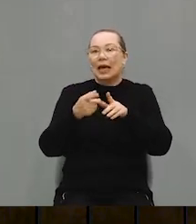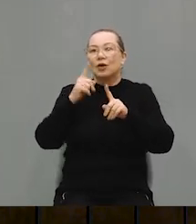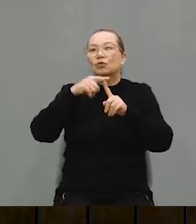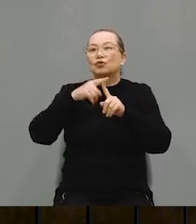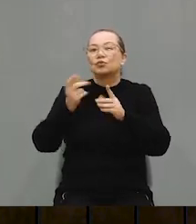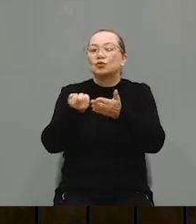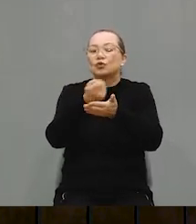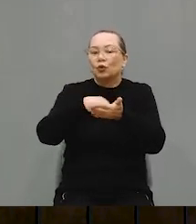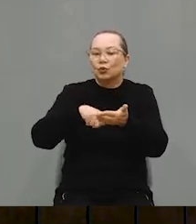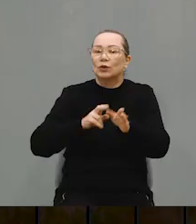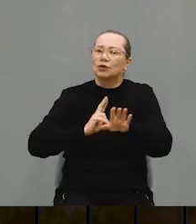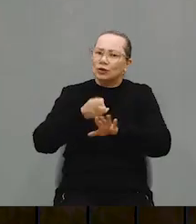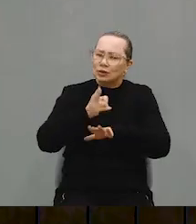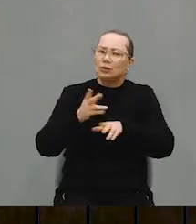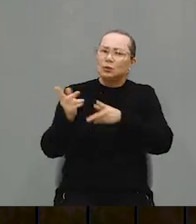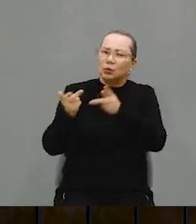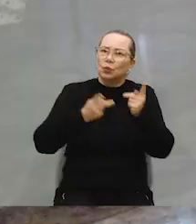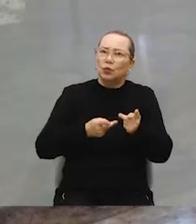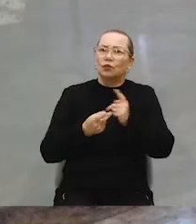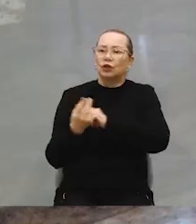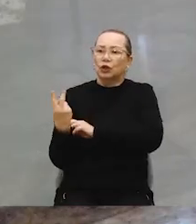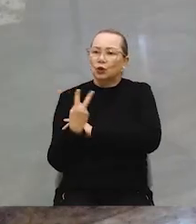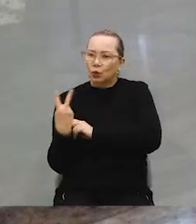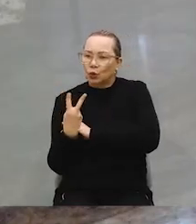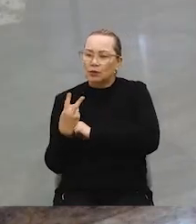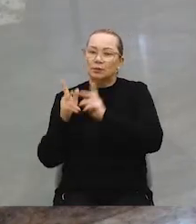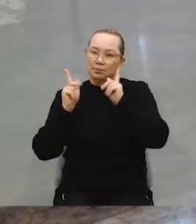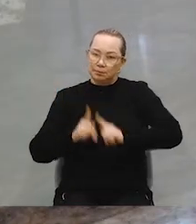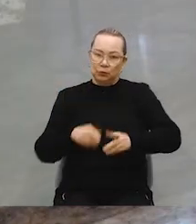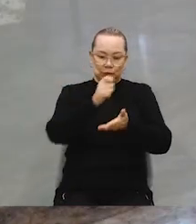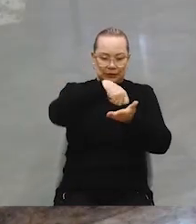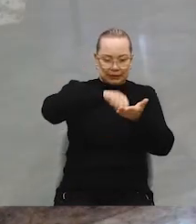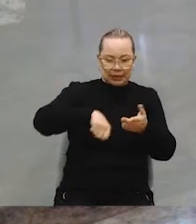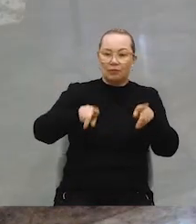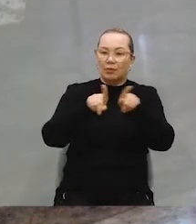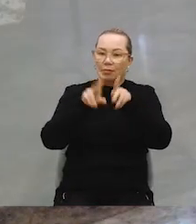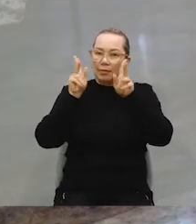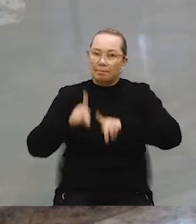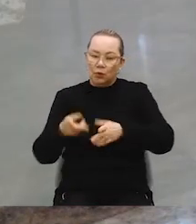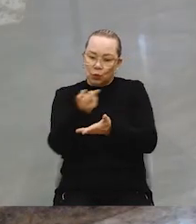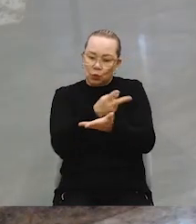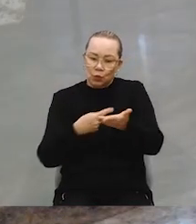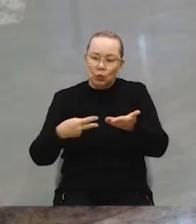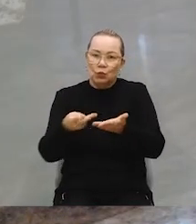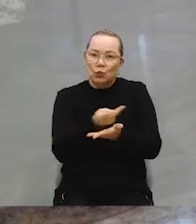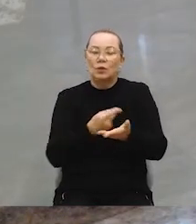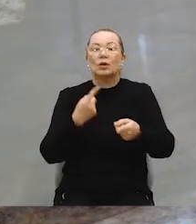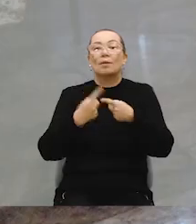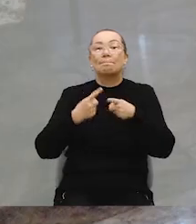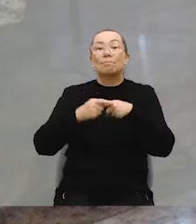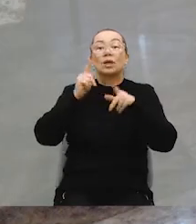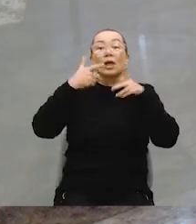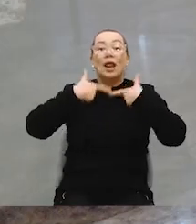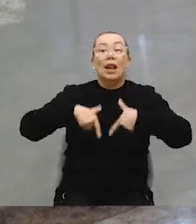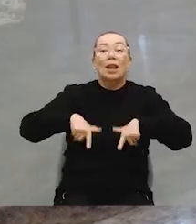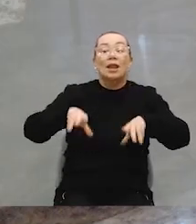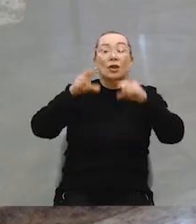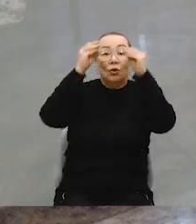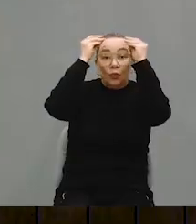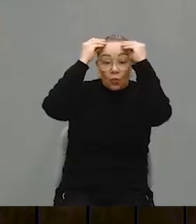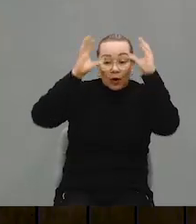nós convidamos sistematicamente tanto o escritor quanto a ilustração, porque eu sempre digo, são linguagens